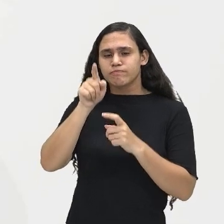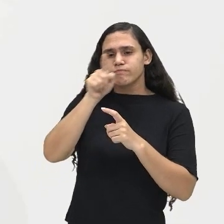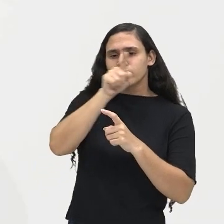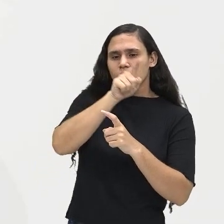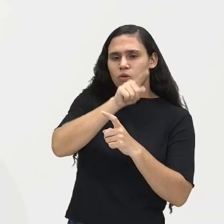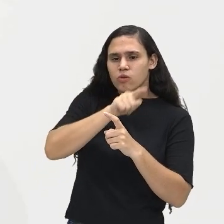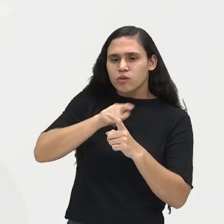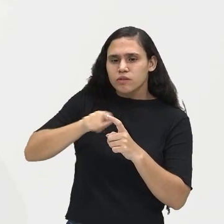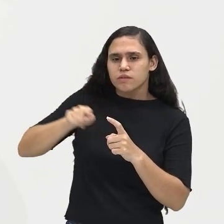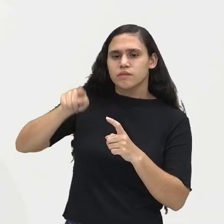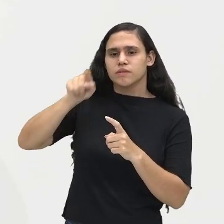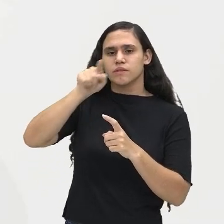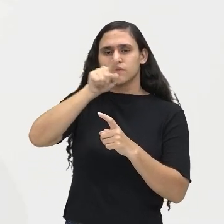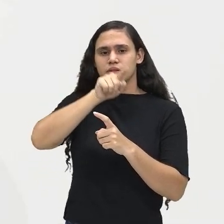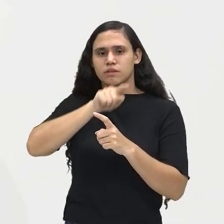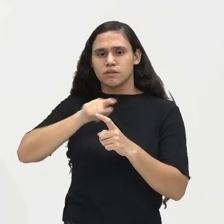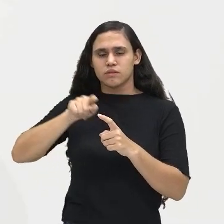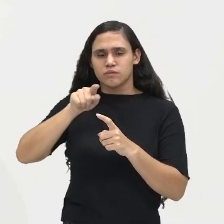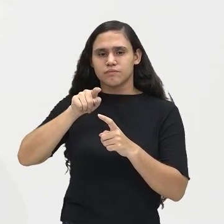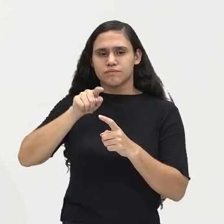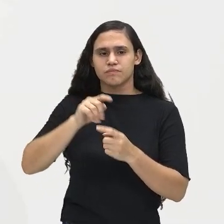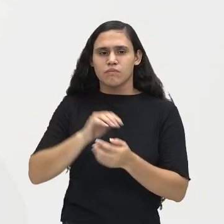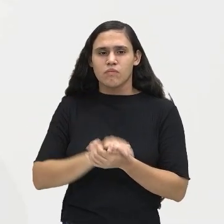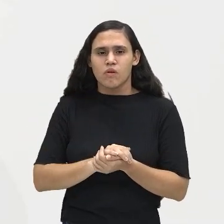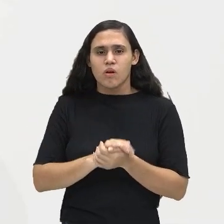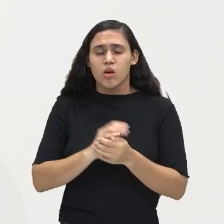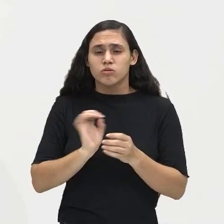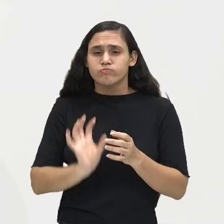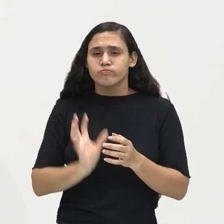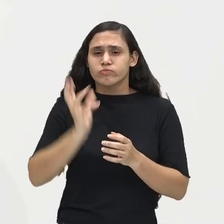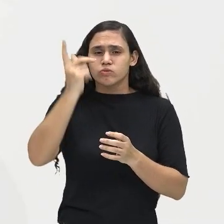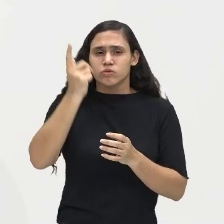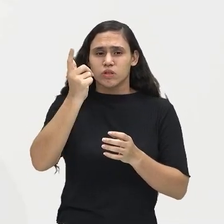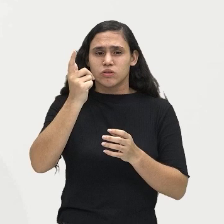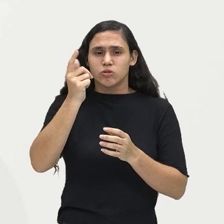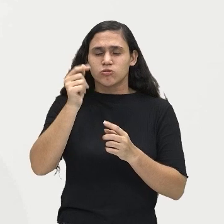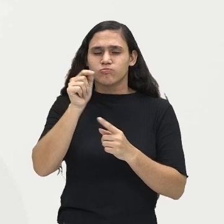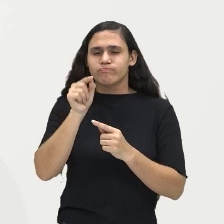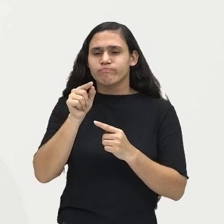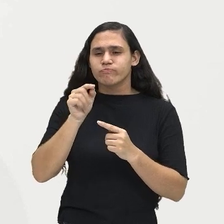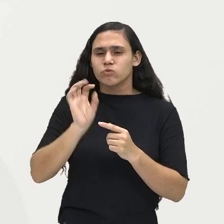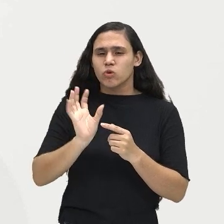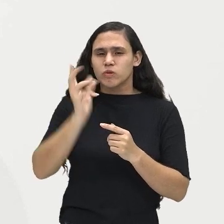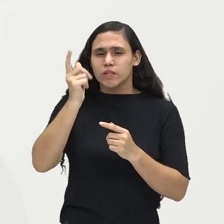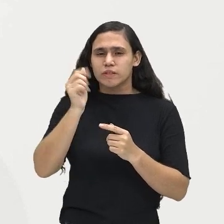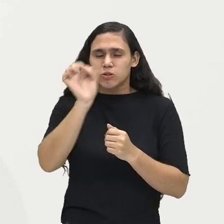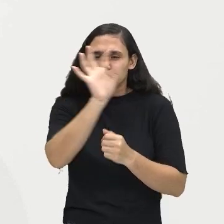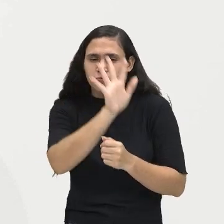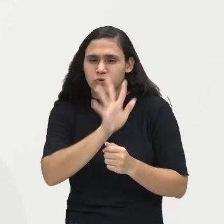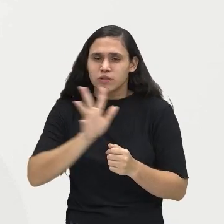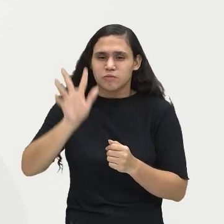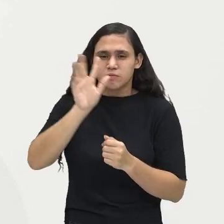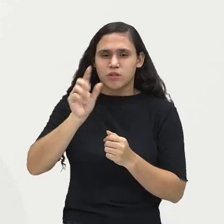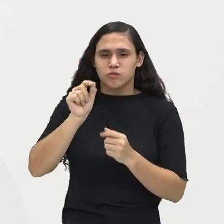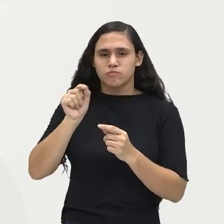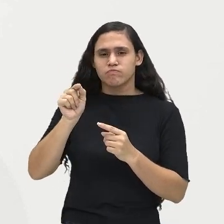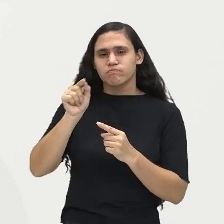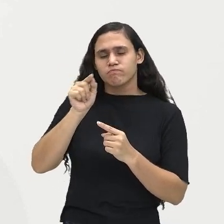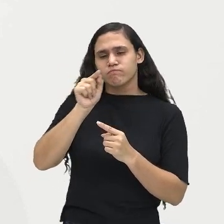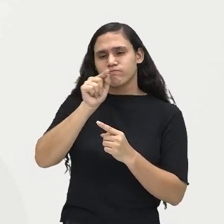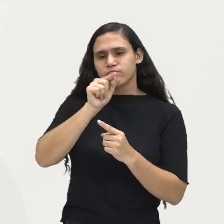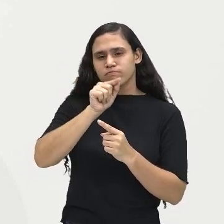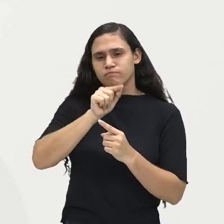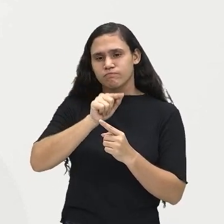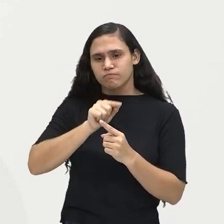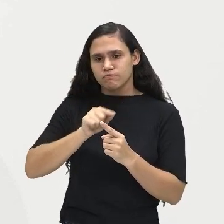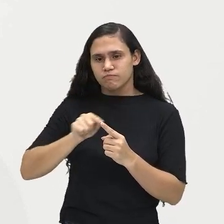simetria de rotação ou central acontece se ao girar uma figura ao redor de